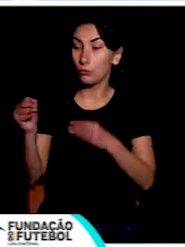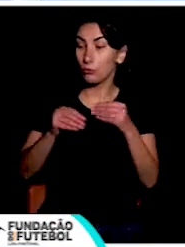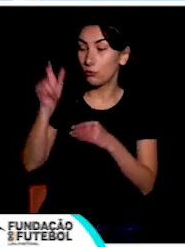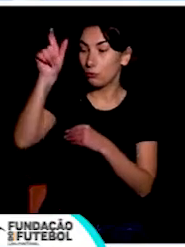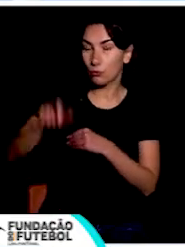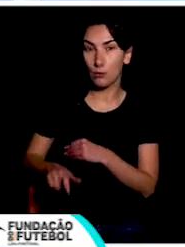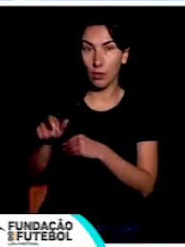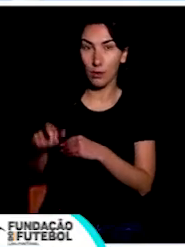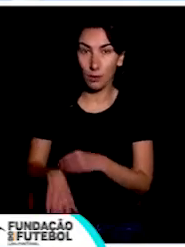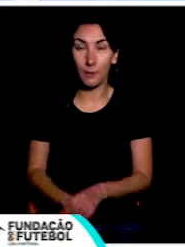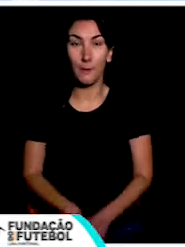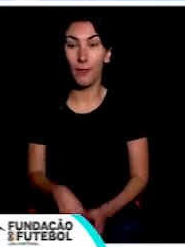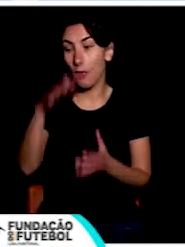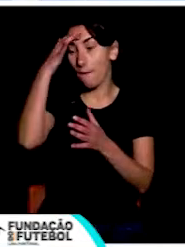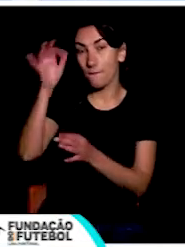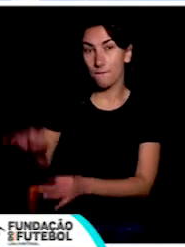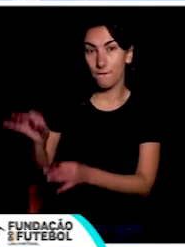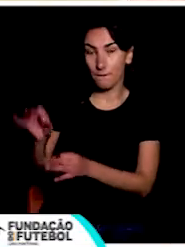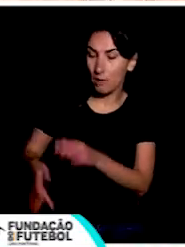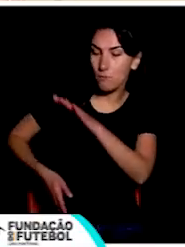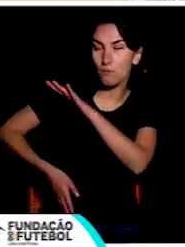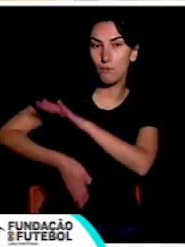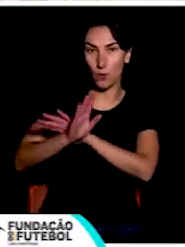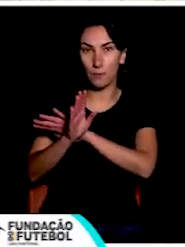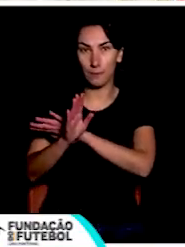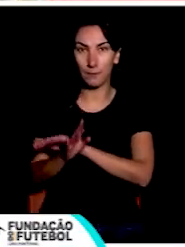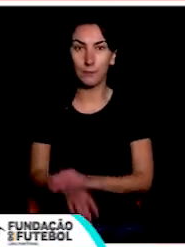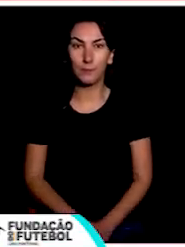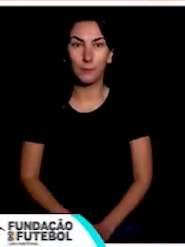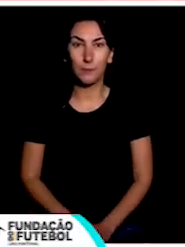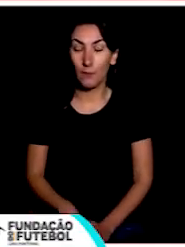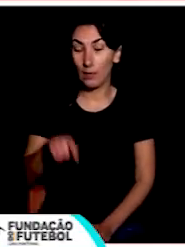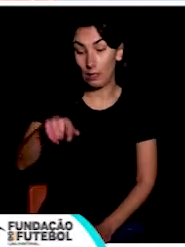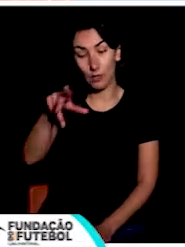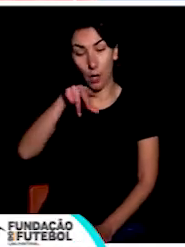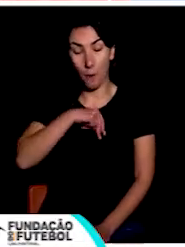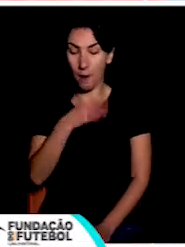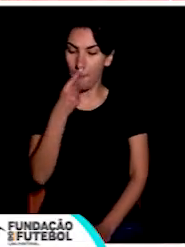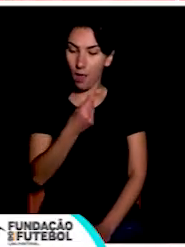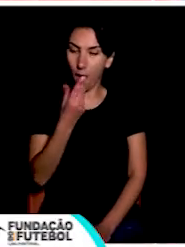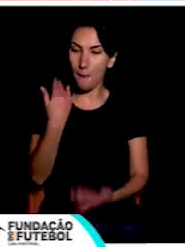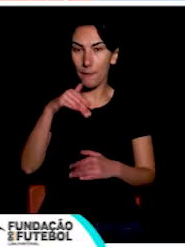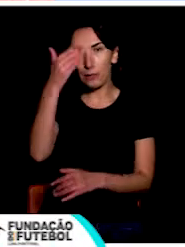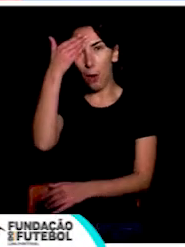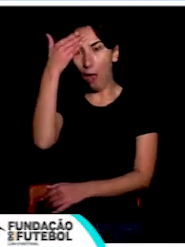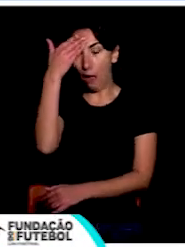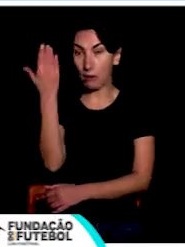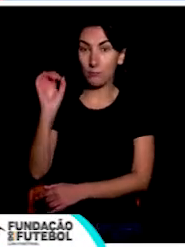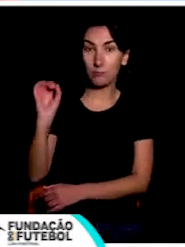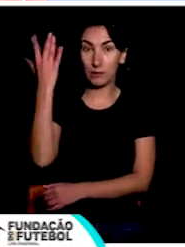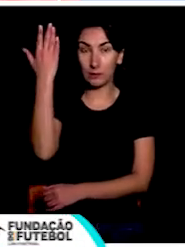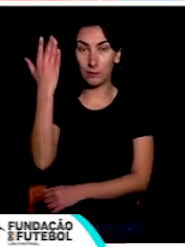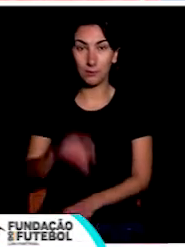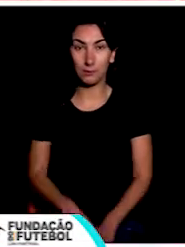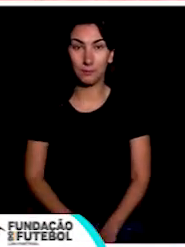Vila Franquense que à sexta jornada na Covilhã assinou um golo de levantar o estádio. Isto é um prémio individual, mas acho que acima de tudo